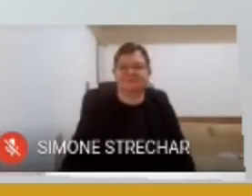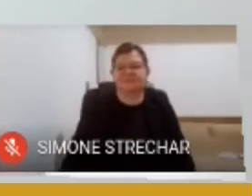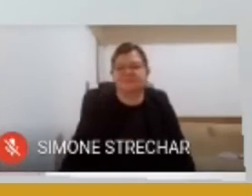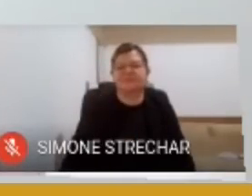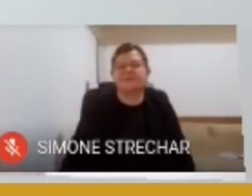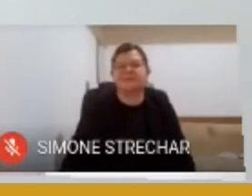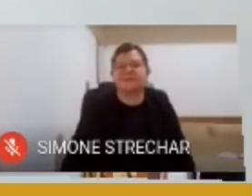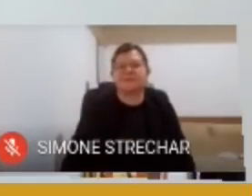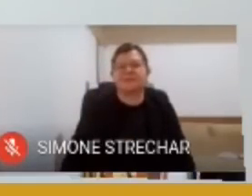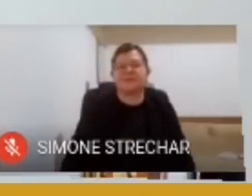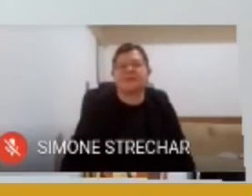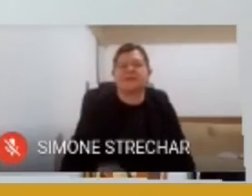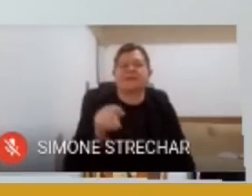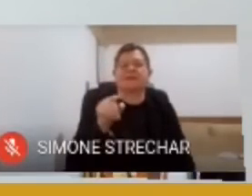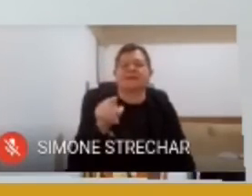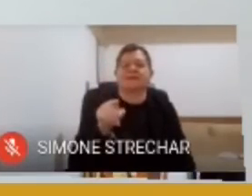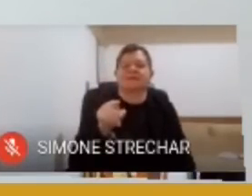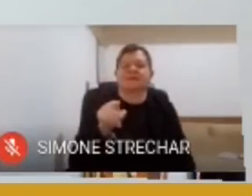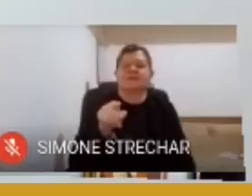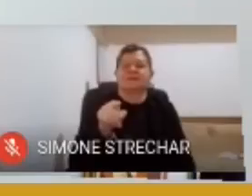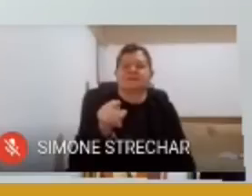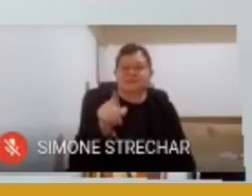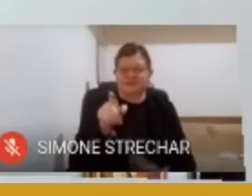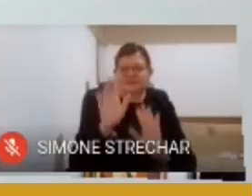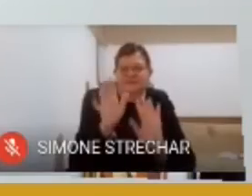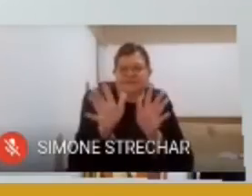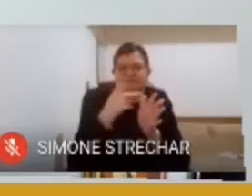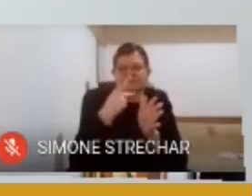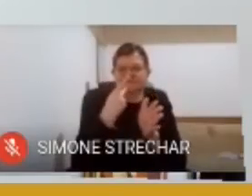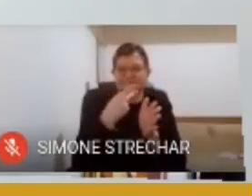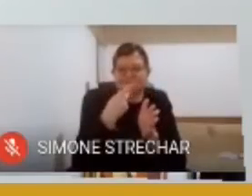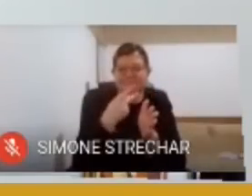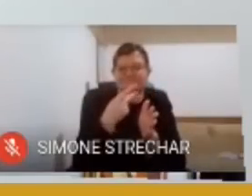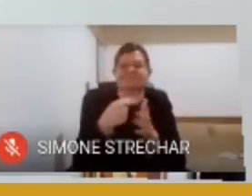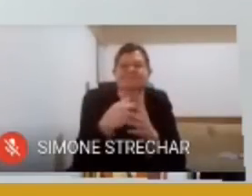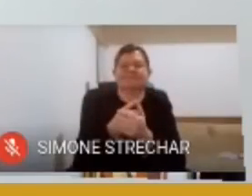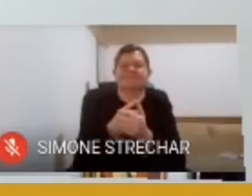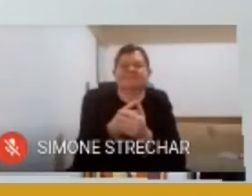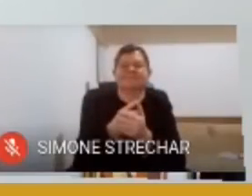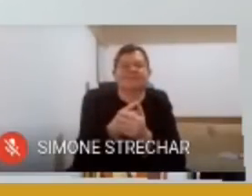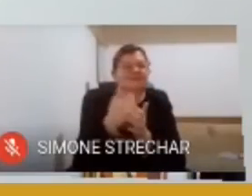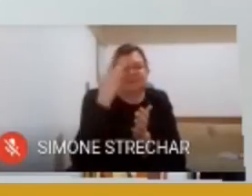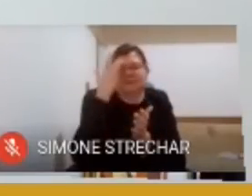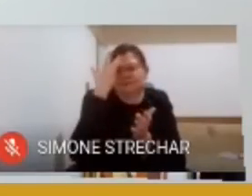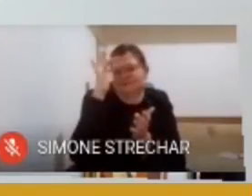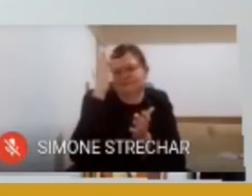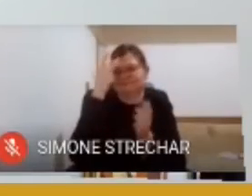Conforme você muito bem disse, Adriana, é tudo muito incerto. Aumenta o som um pouquinho, Márcio.